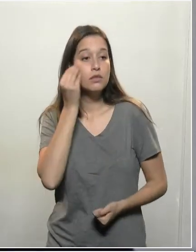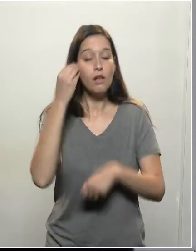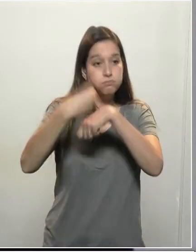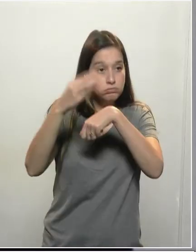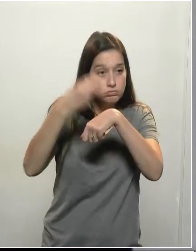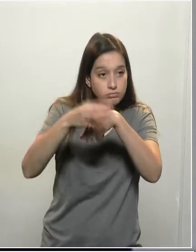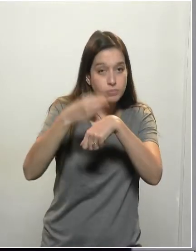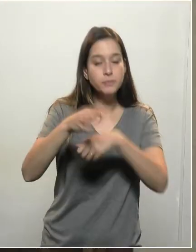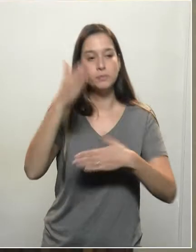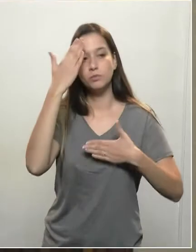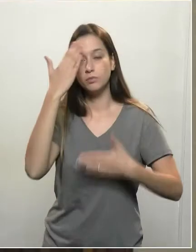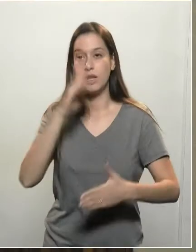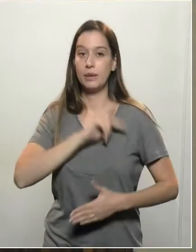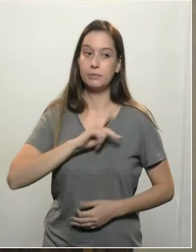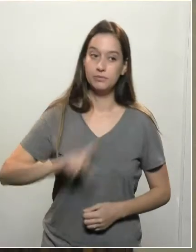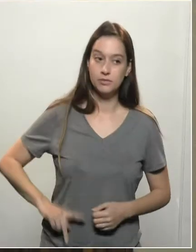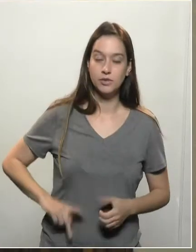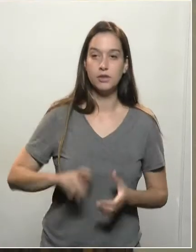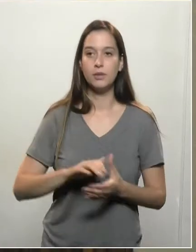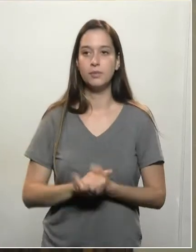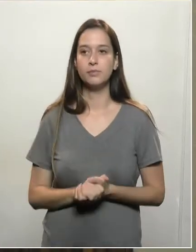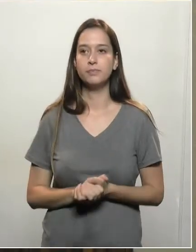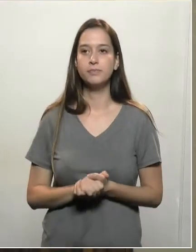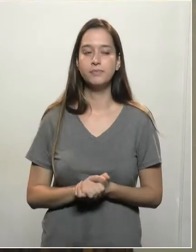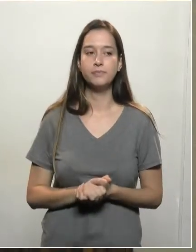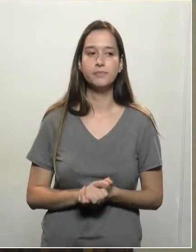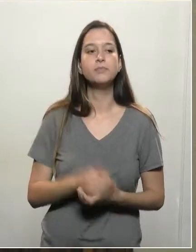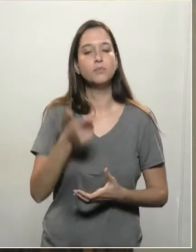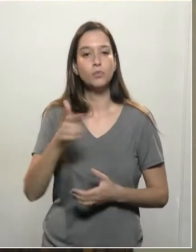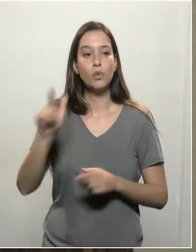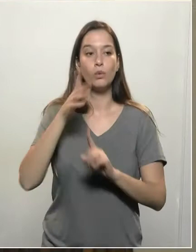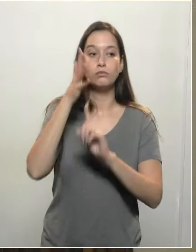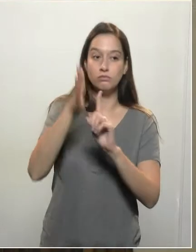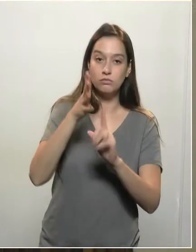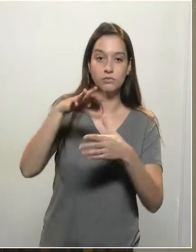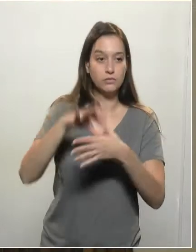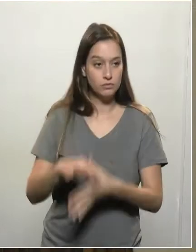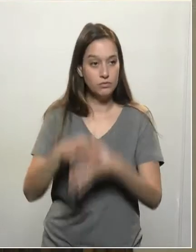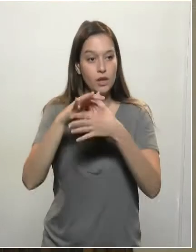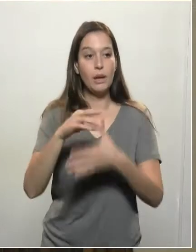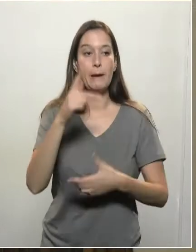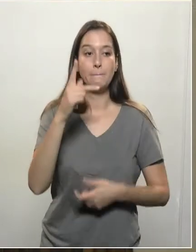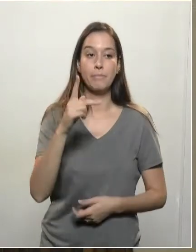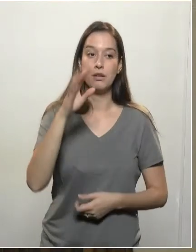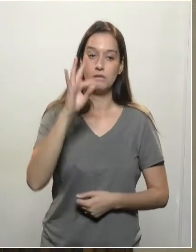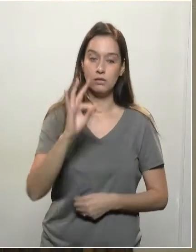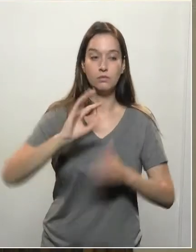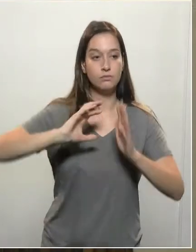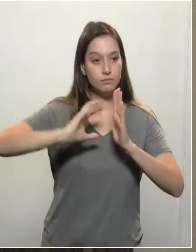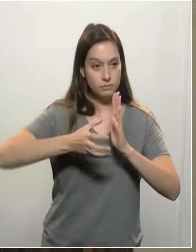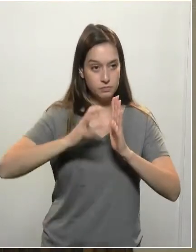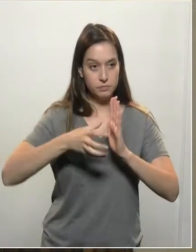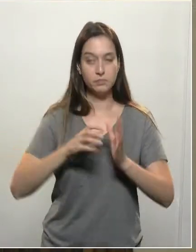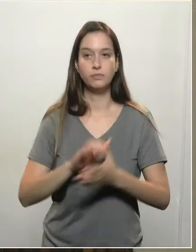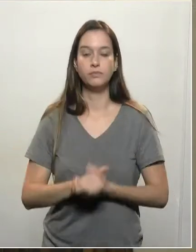presidente. Próximo orador, pela liderança do PT, deputado Tadeu Venere.